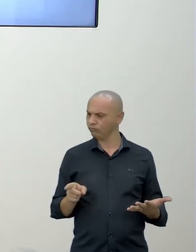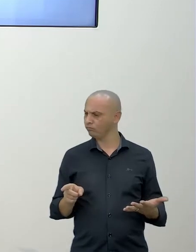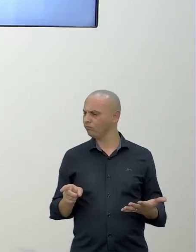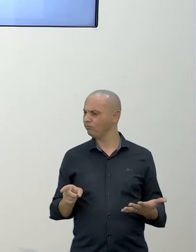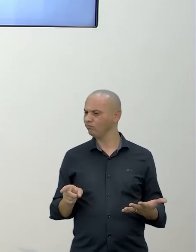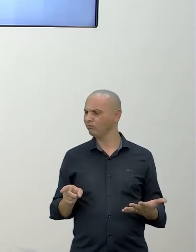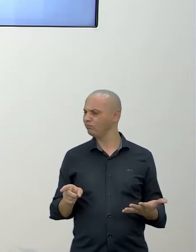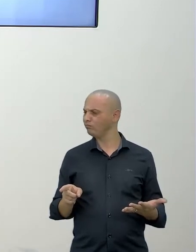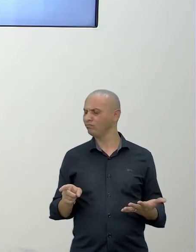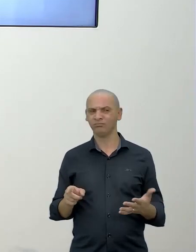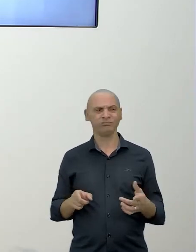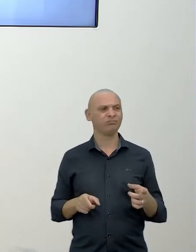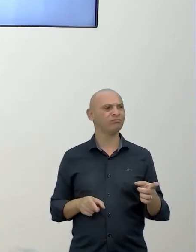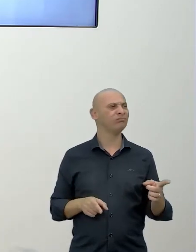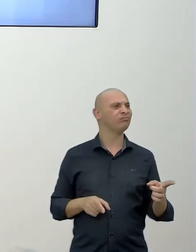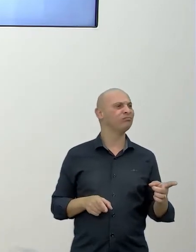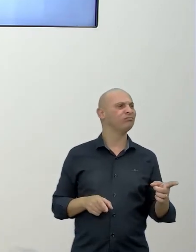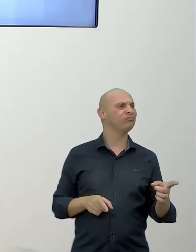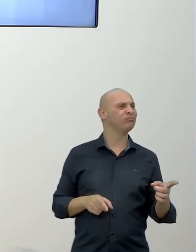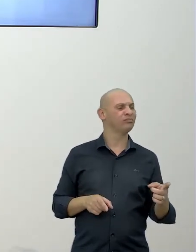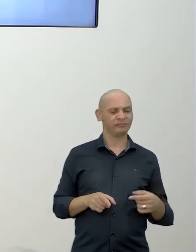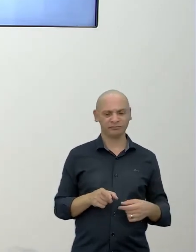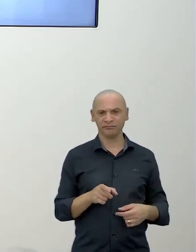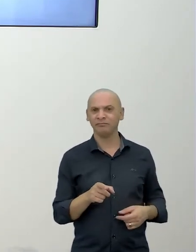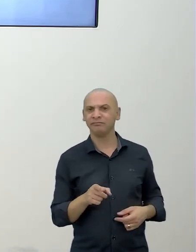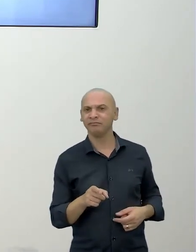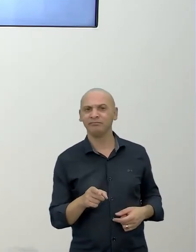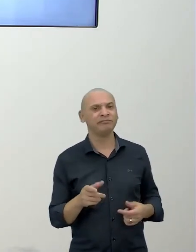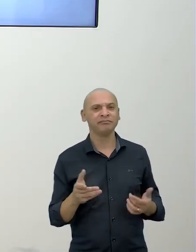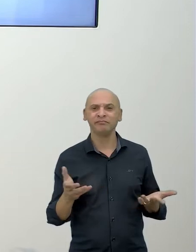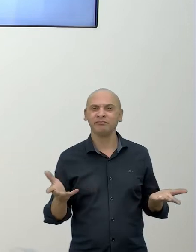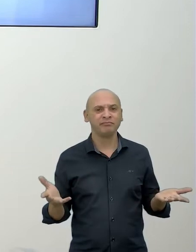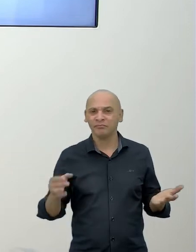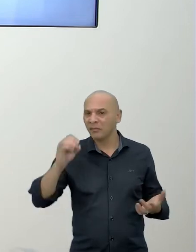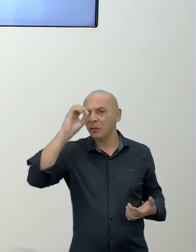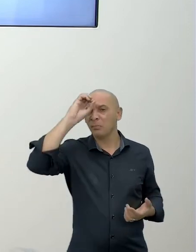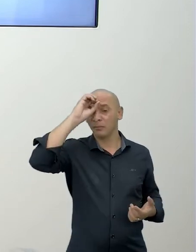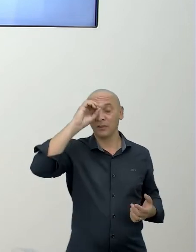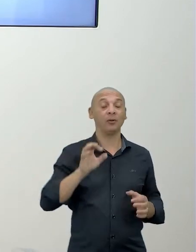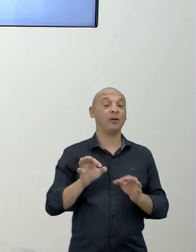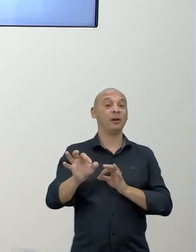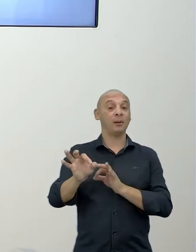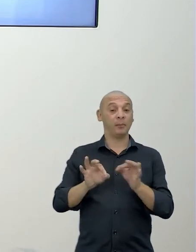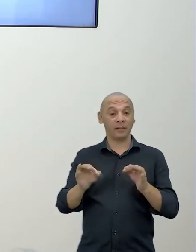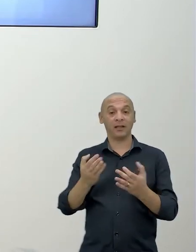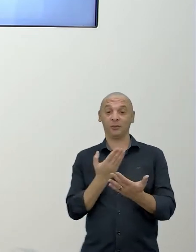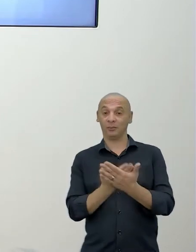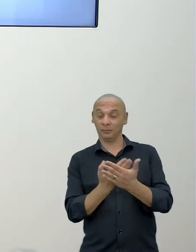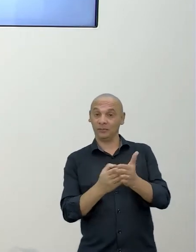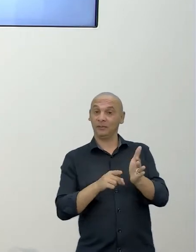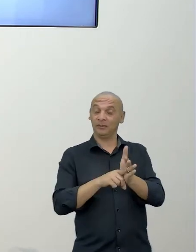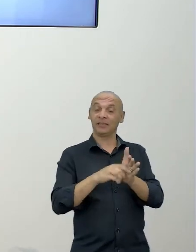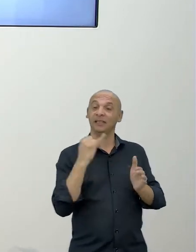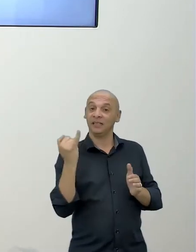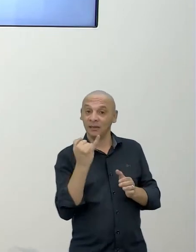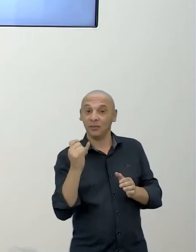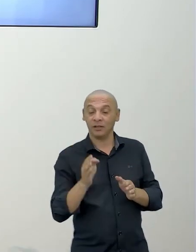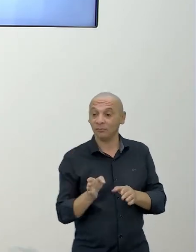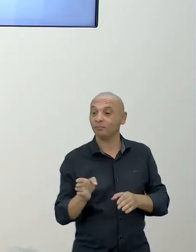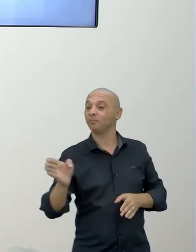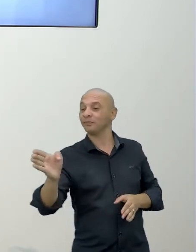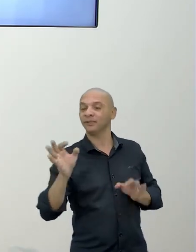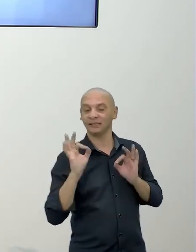negócio que eu falo, eu ataquei aqui, aí eu vou pro outro lado, e aí no fim das contas eu meio perdido no meio de um monte de informação.